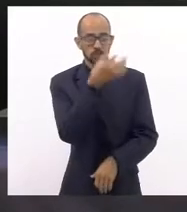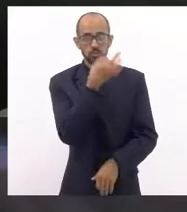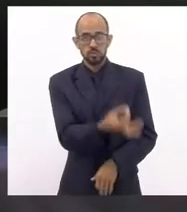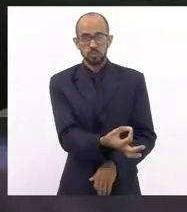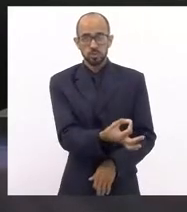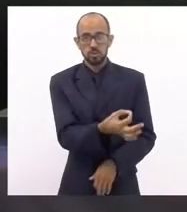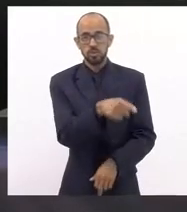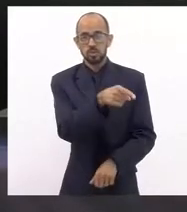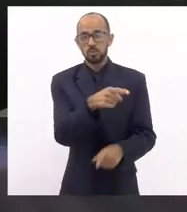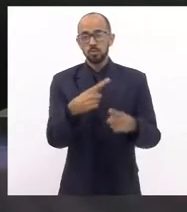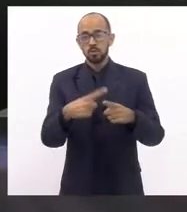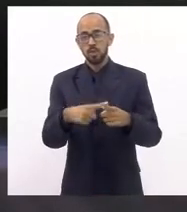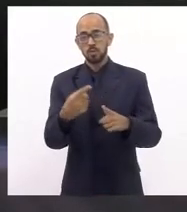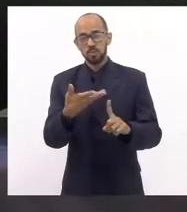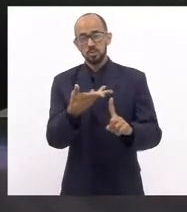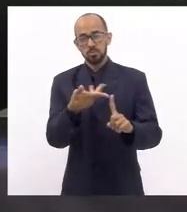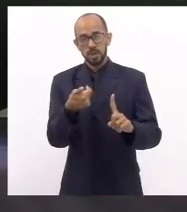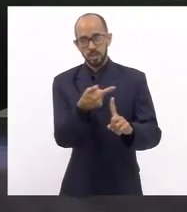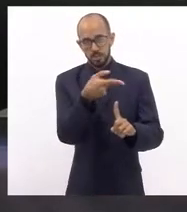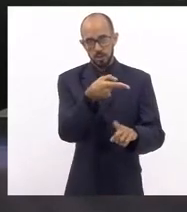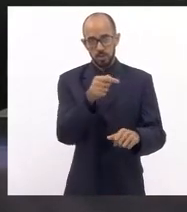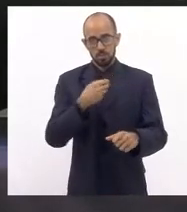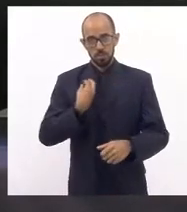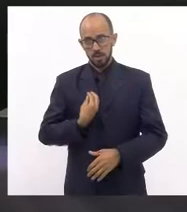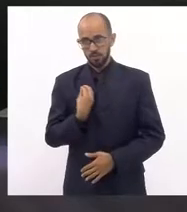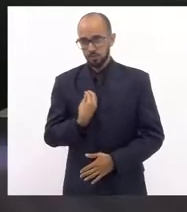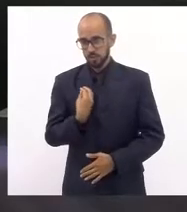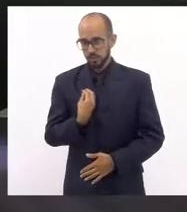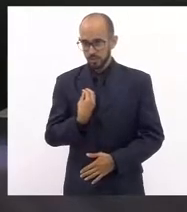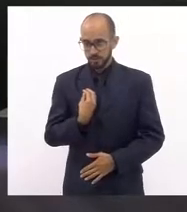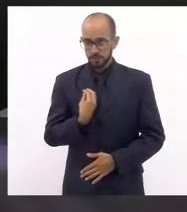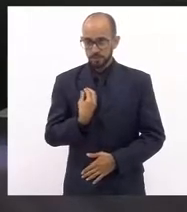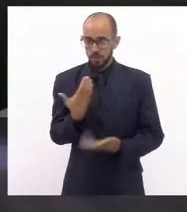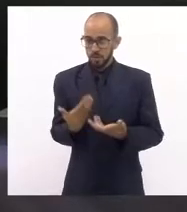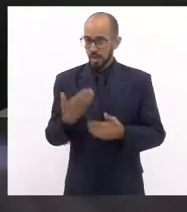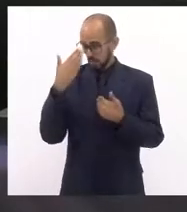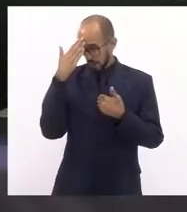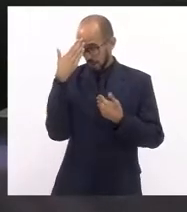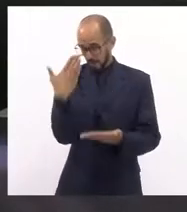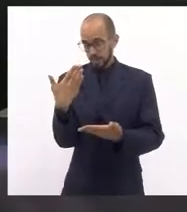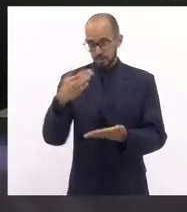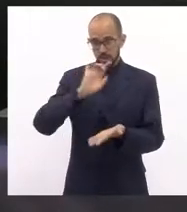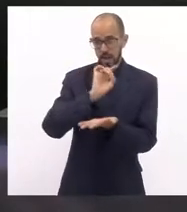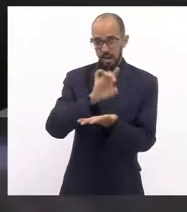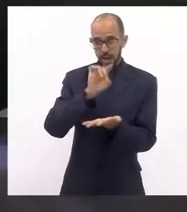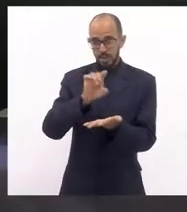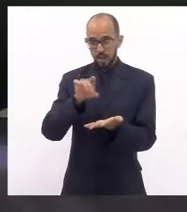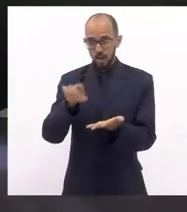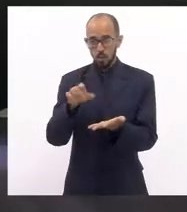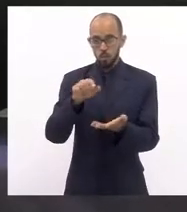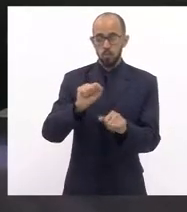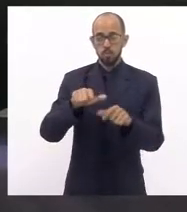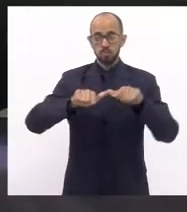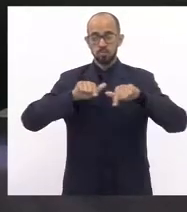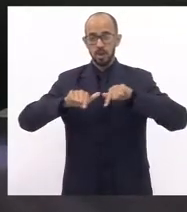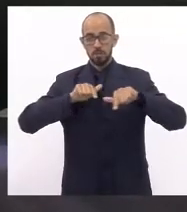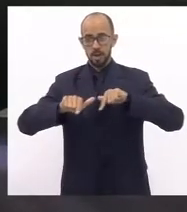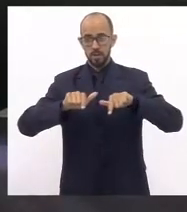vocês fizeram por merecer pela vida. Eu quero primeiramente agradecer a cada um de vocês o trabalho